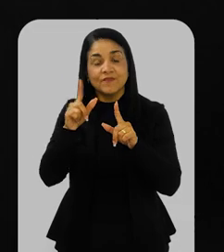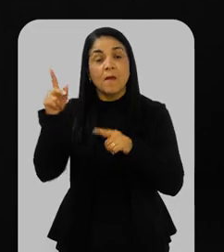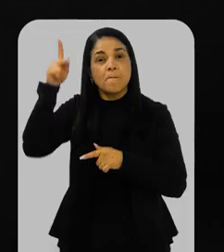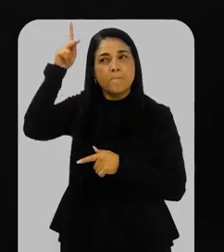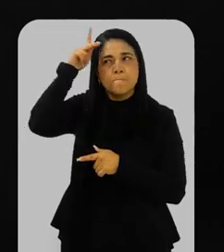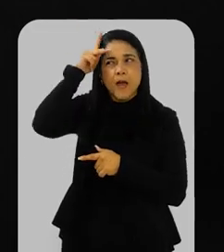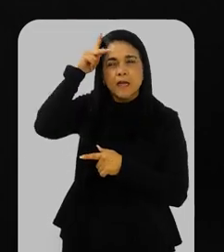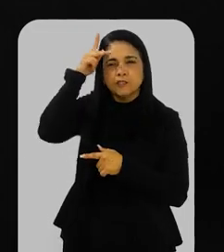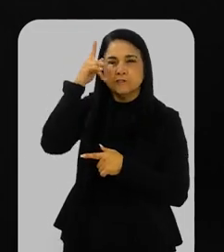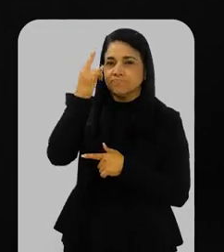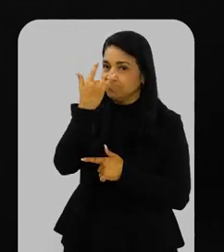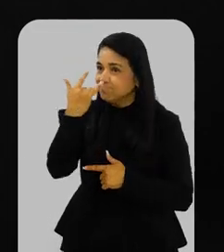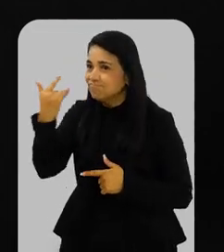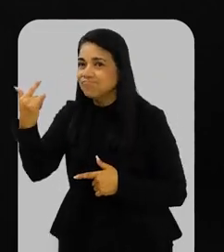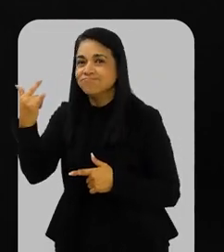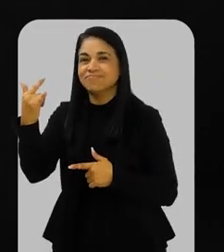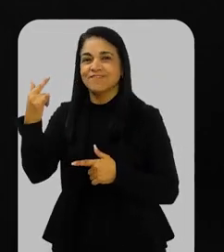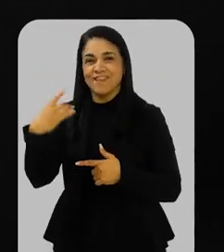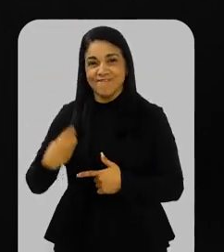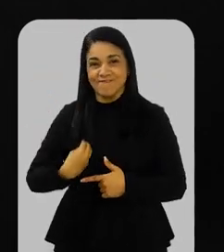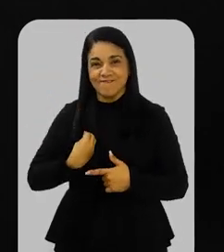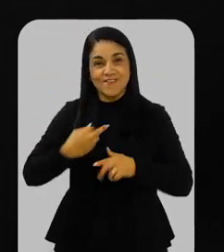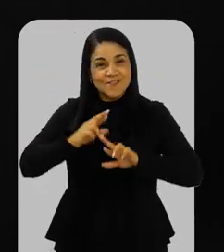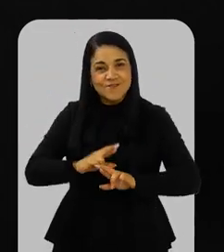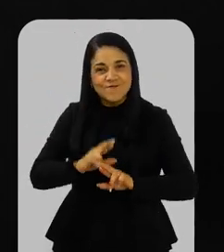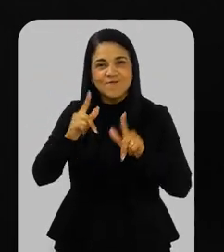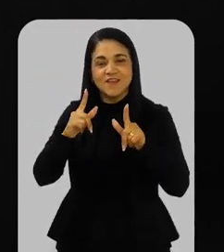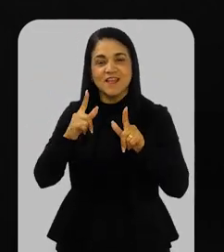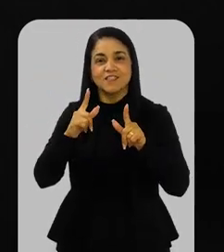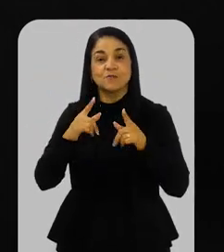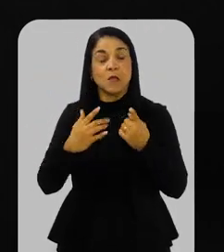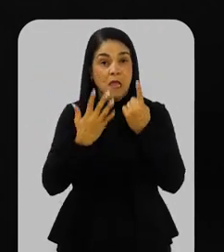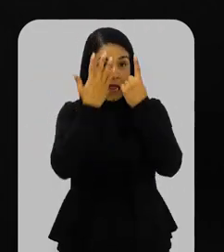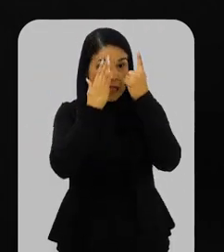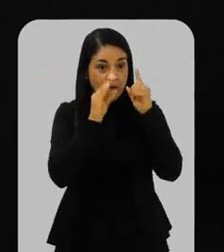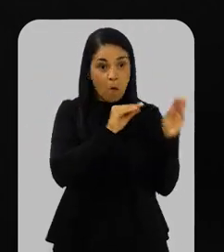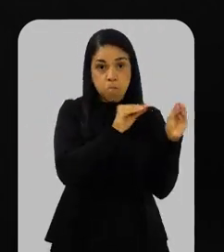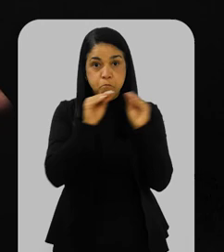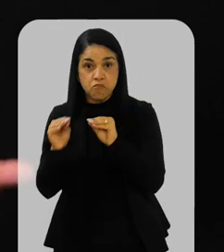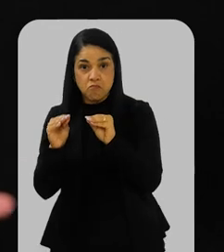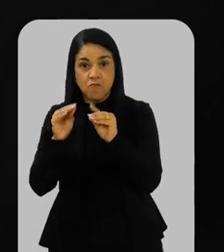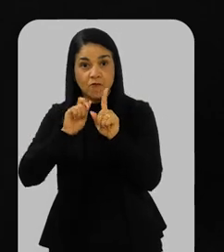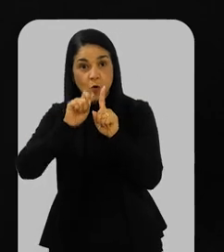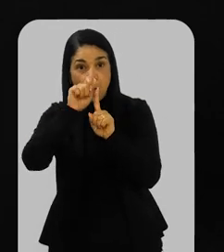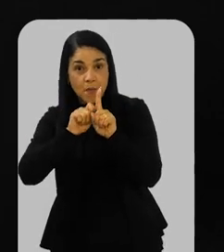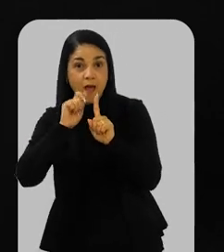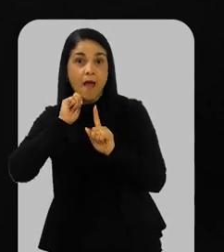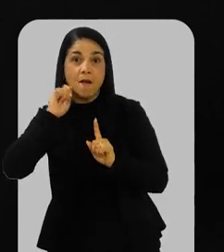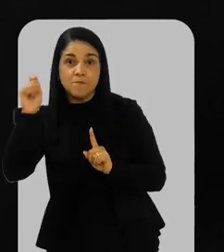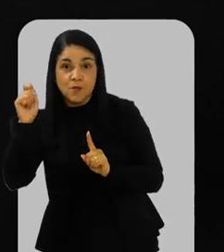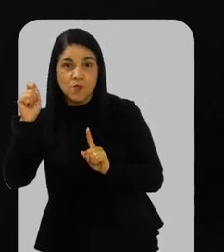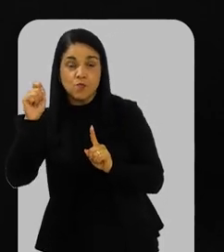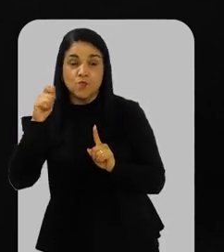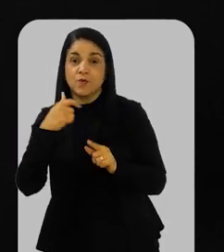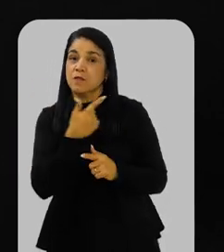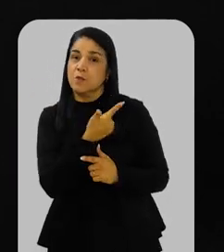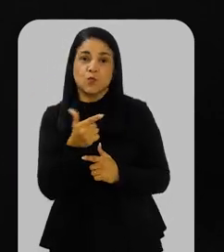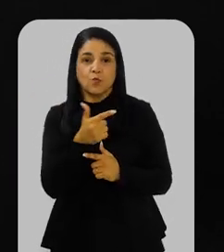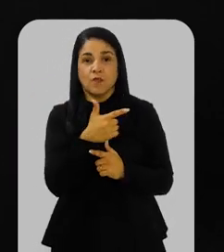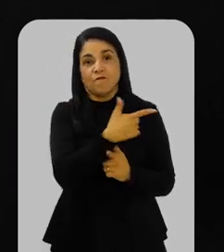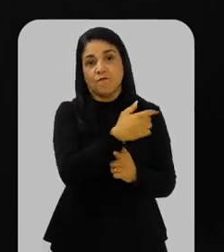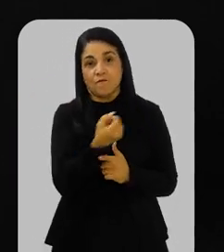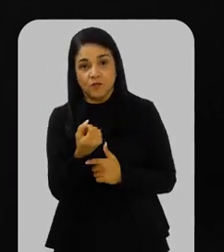sendo esse chamariz também, né, de viver algo diferente, porque o carnaval foi transferido para abril, né, você já não teve carnaval em 22, em